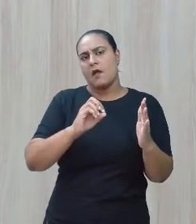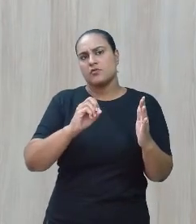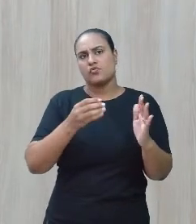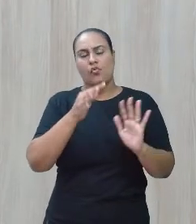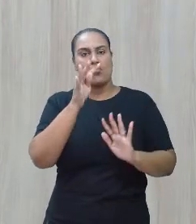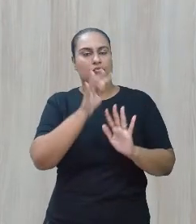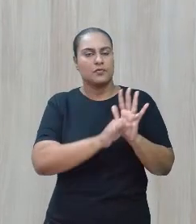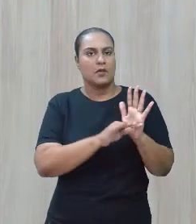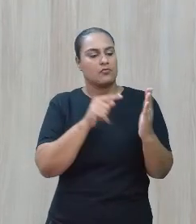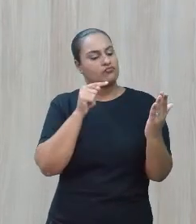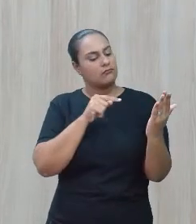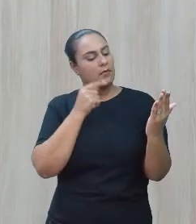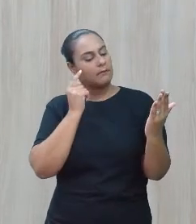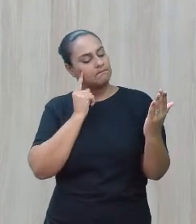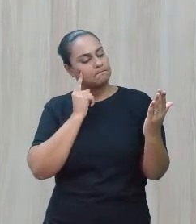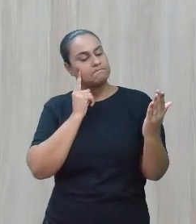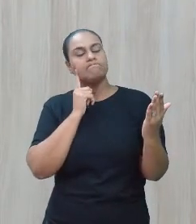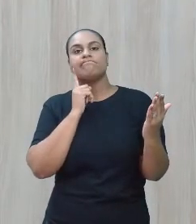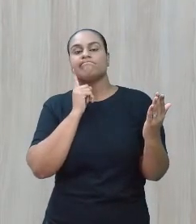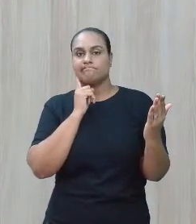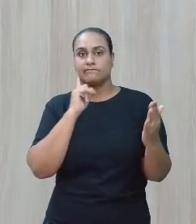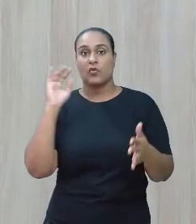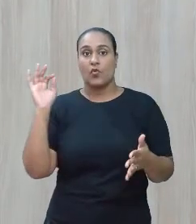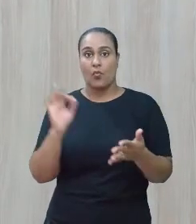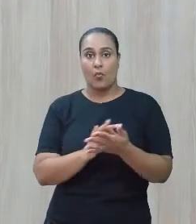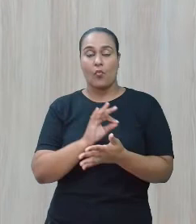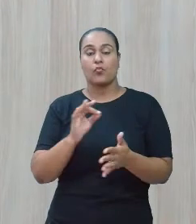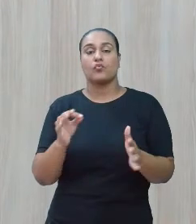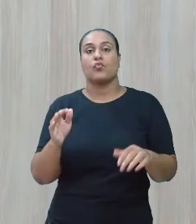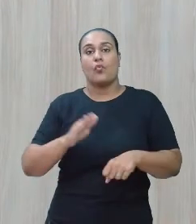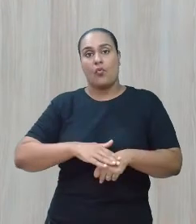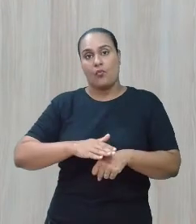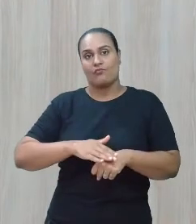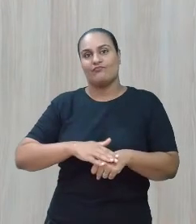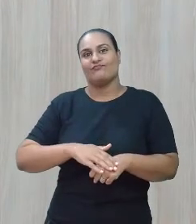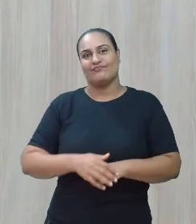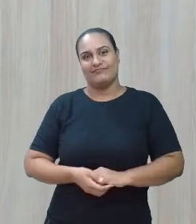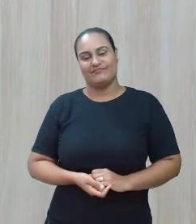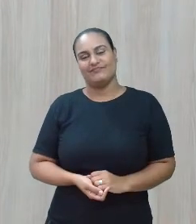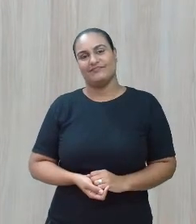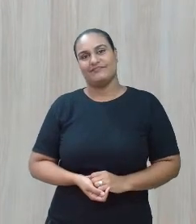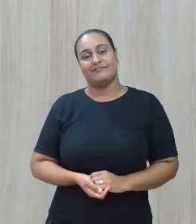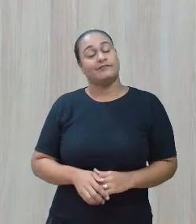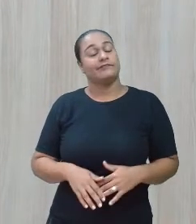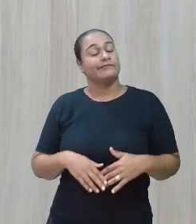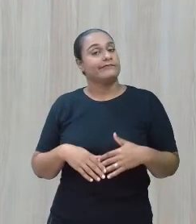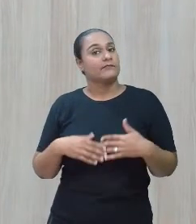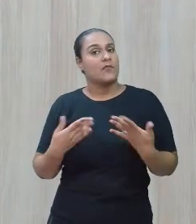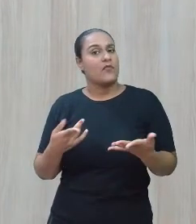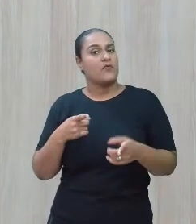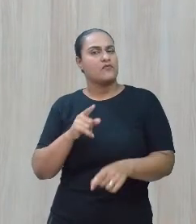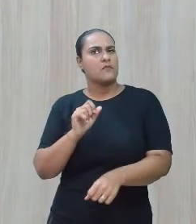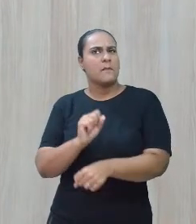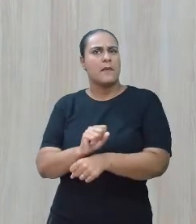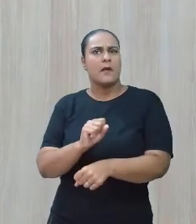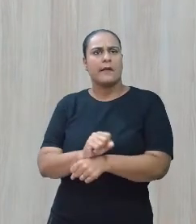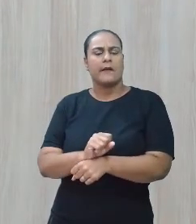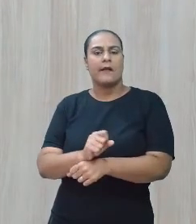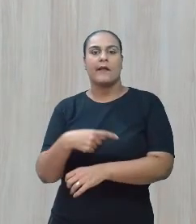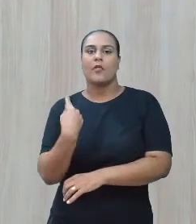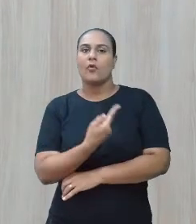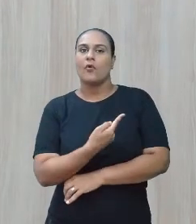né, aquele autor da charge fez. Que tal você parar, não é,